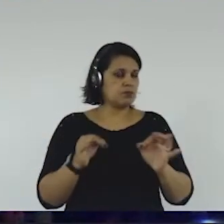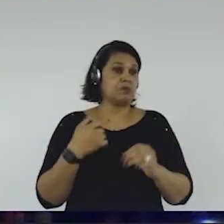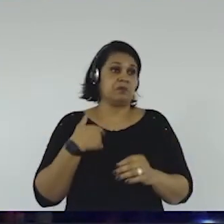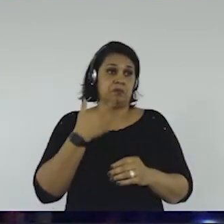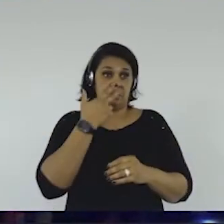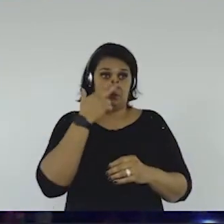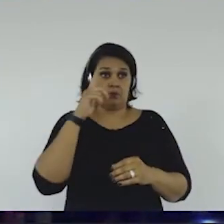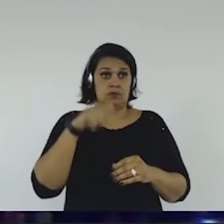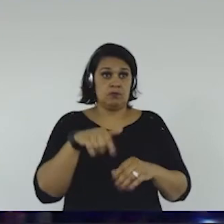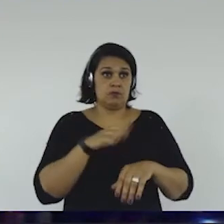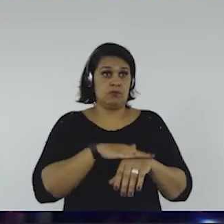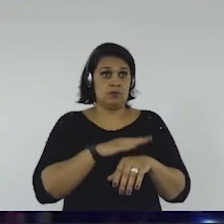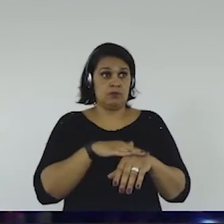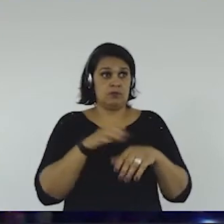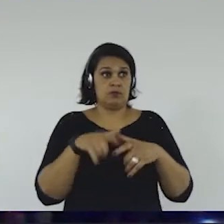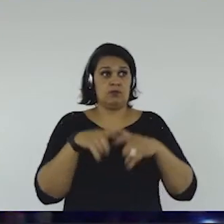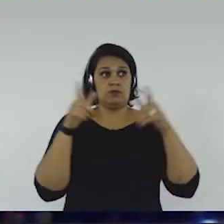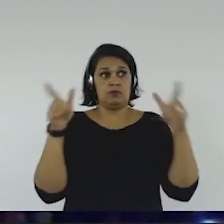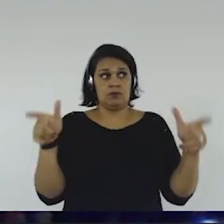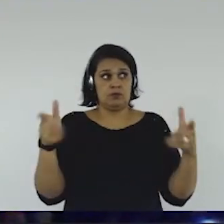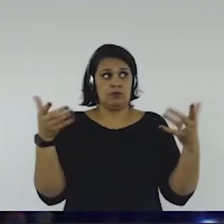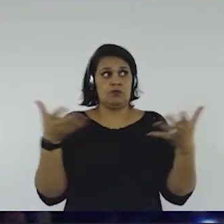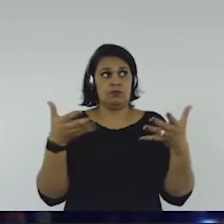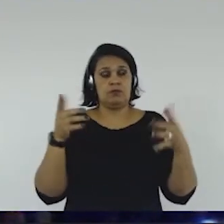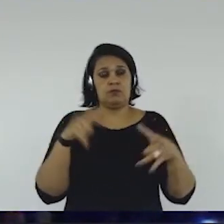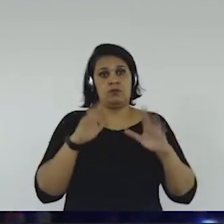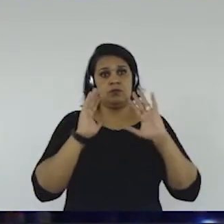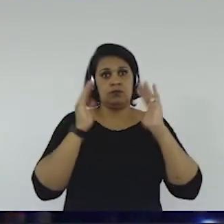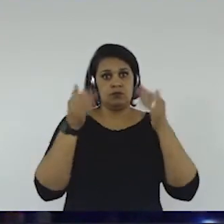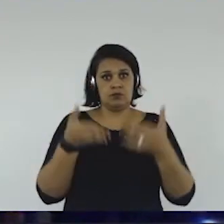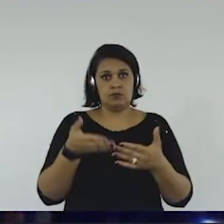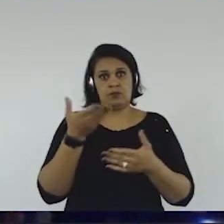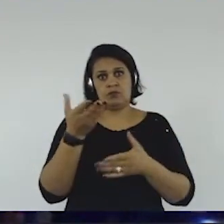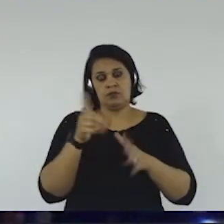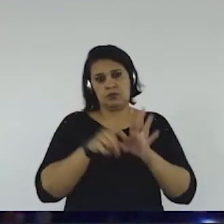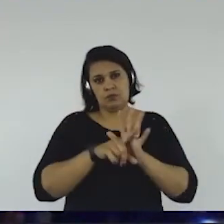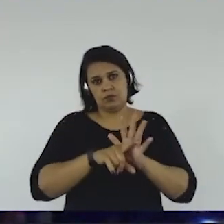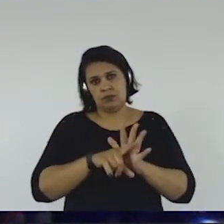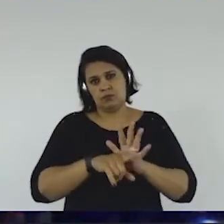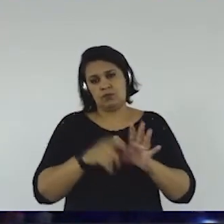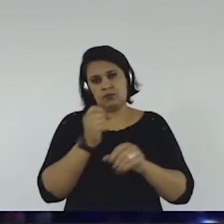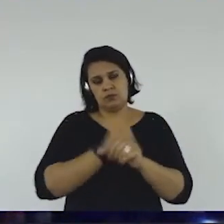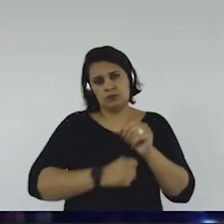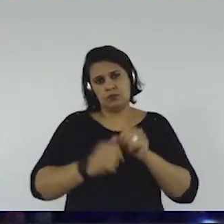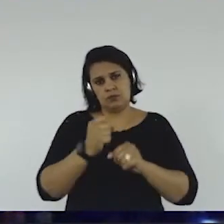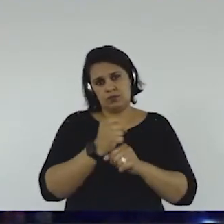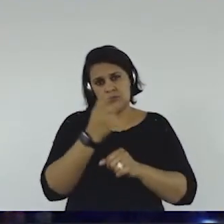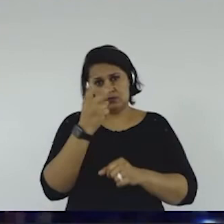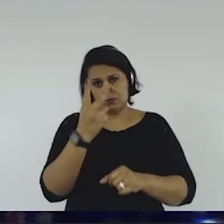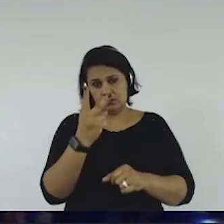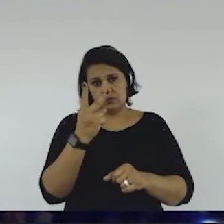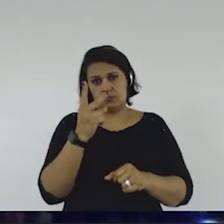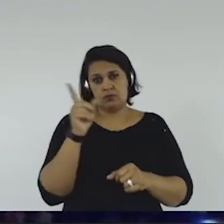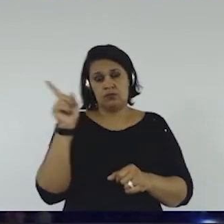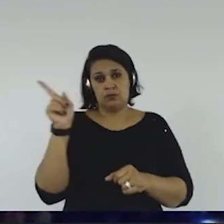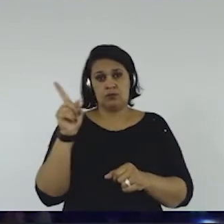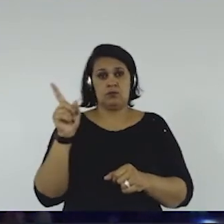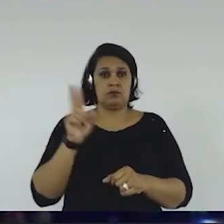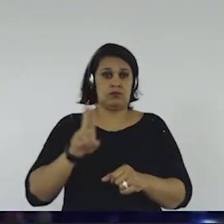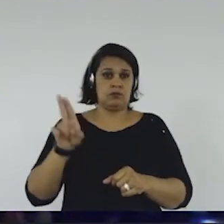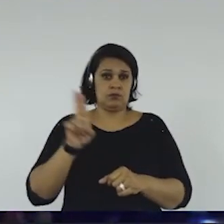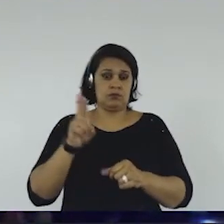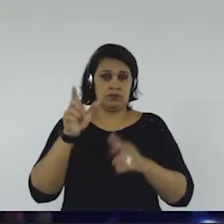grande caminho para o Centro de Mediação e Arbitragem, uma pesquisa realizada 2 anos atrás pela Queen Mary University, junto